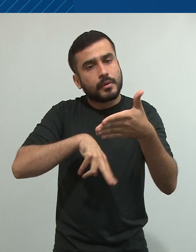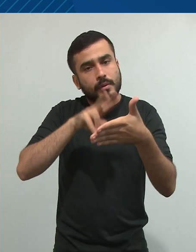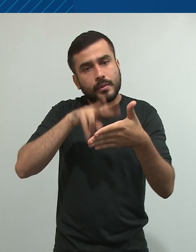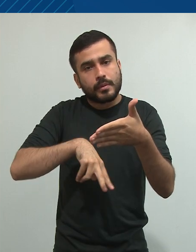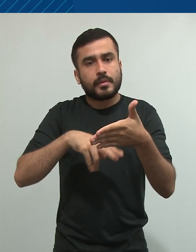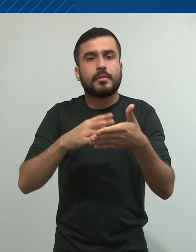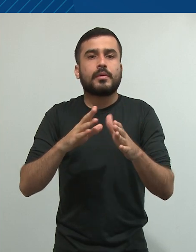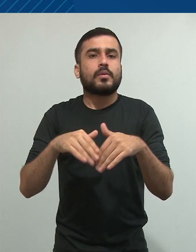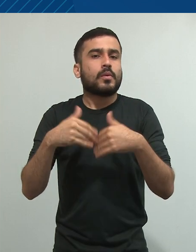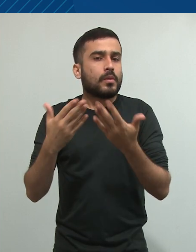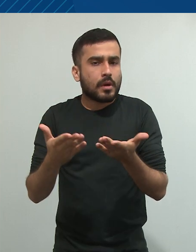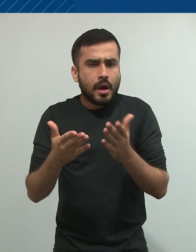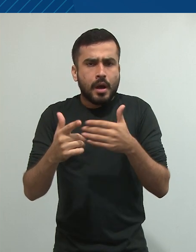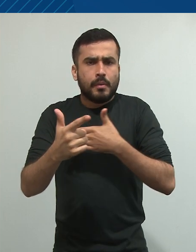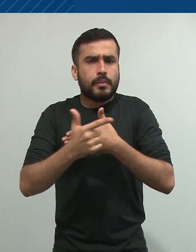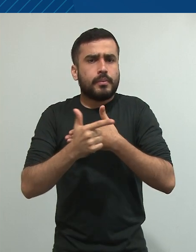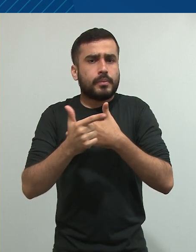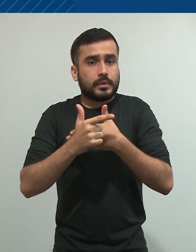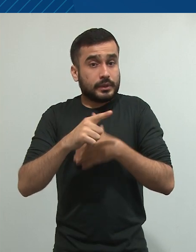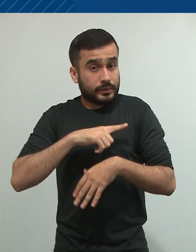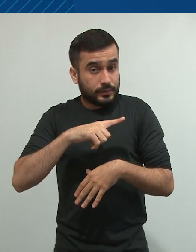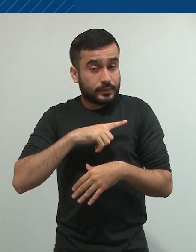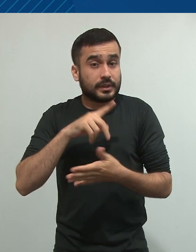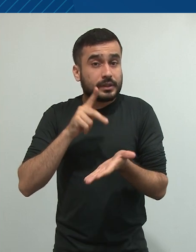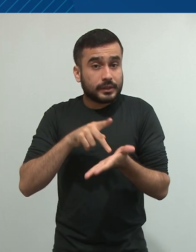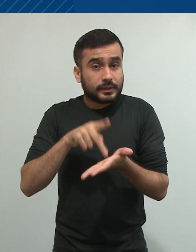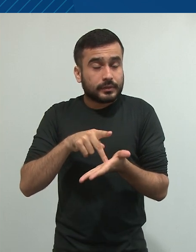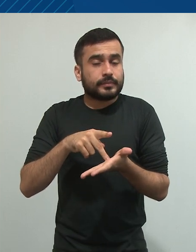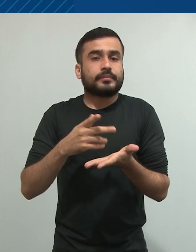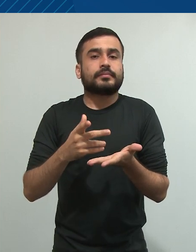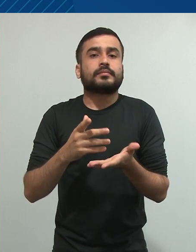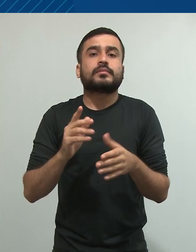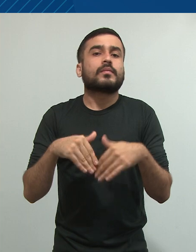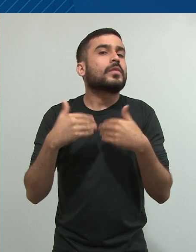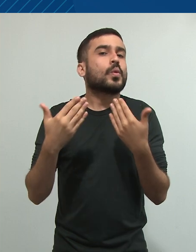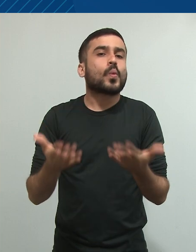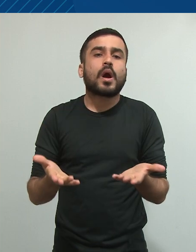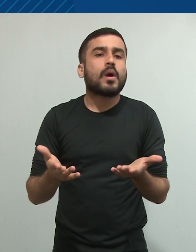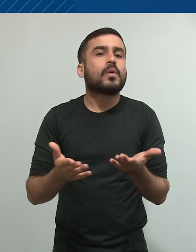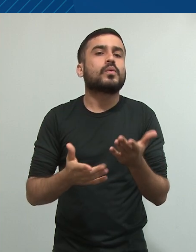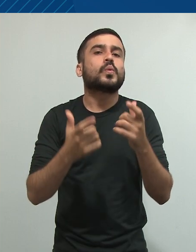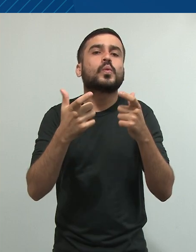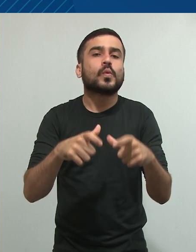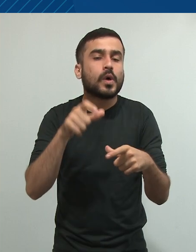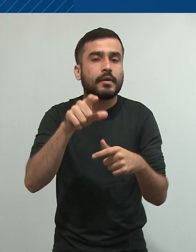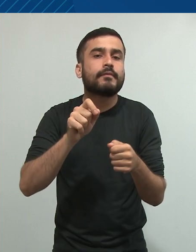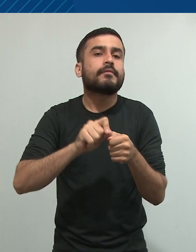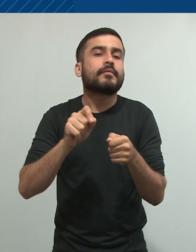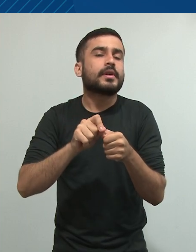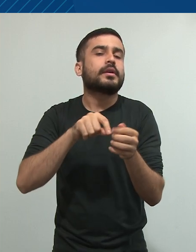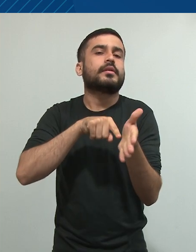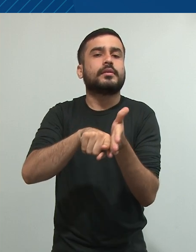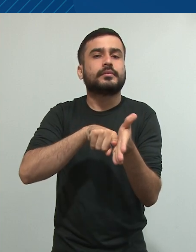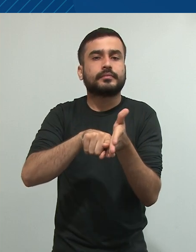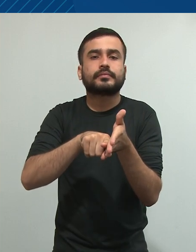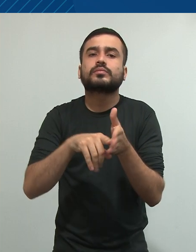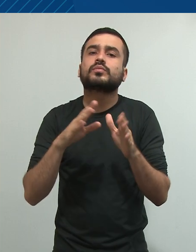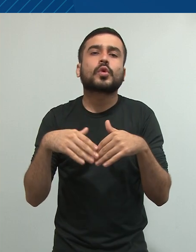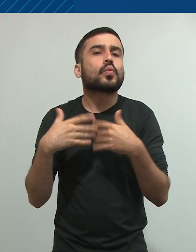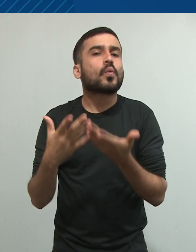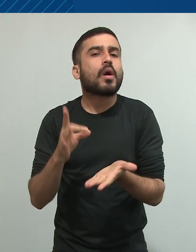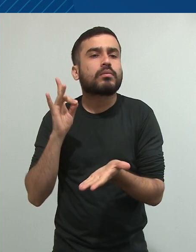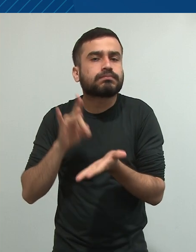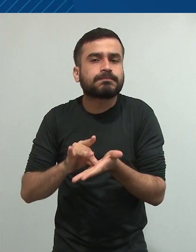que situação é essa que está sendo analisada, né? Que lugar é esse que você foi fazer essa pesquisa? De que realidade nós